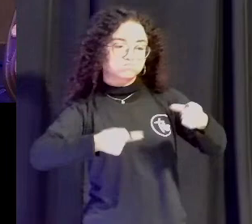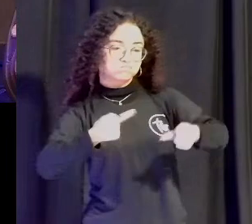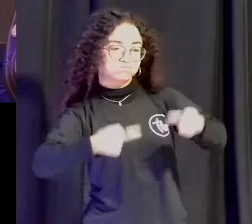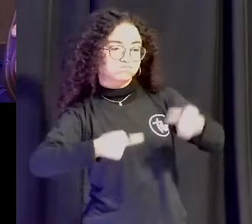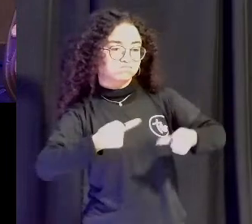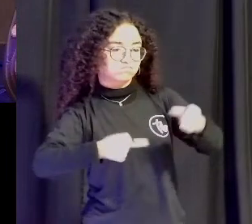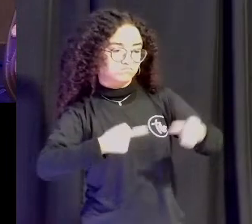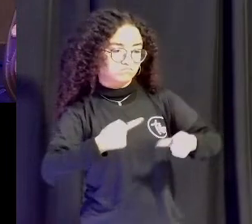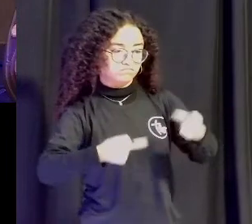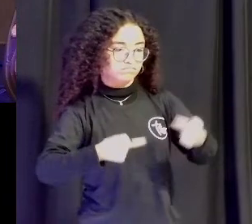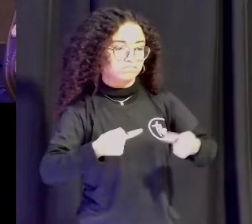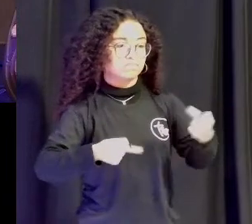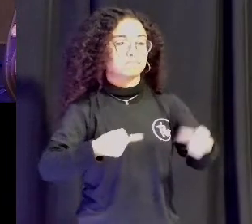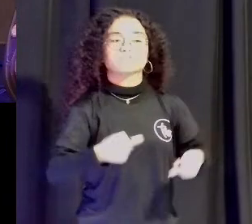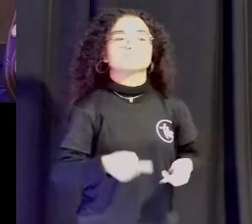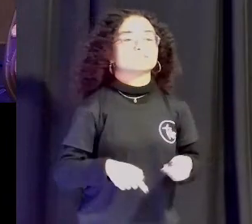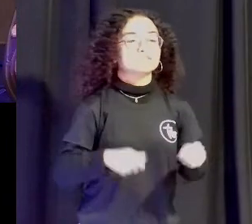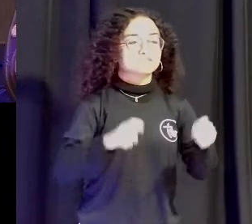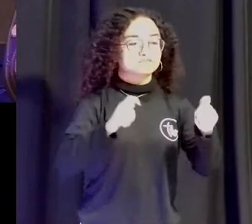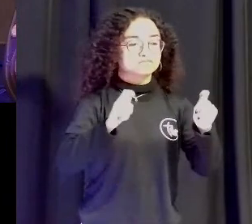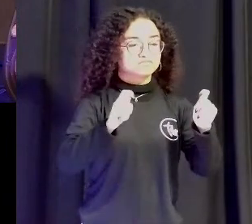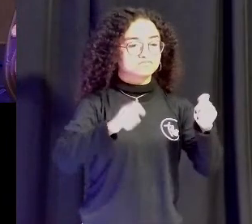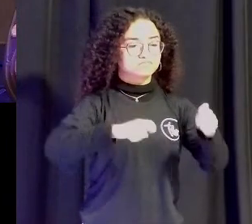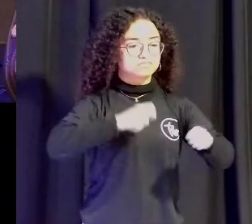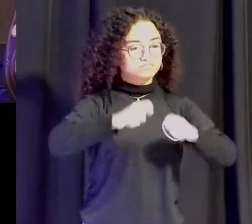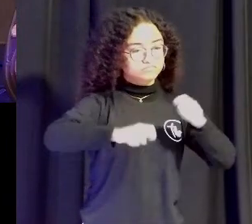cidade murada.